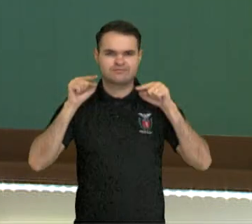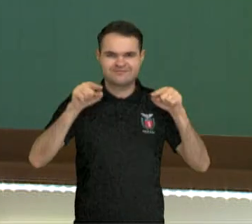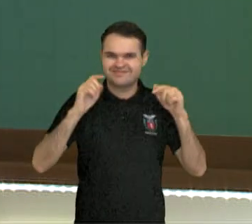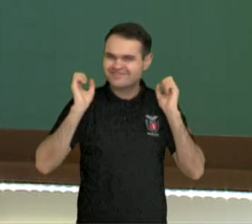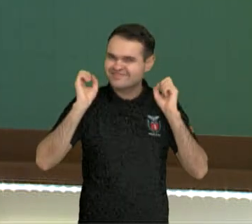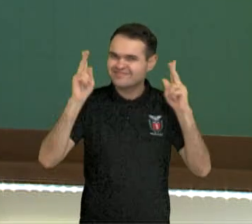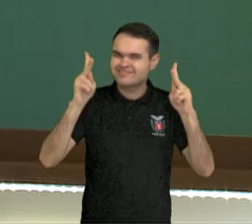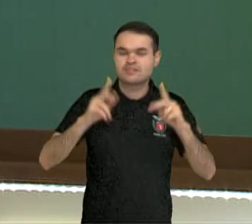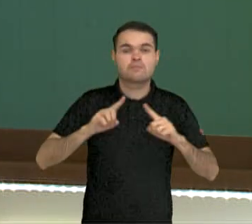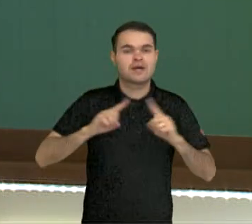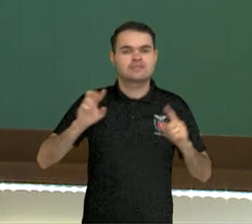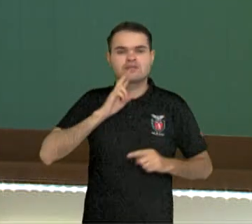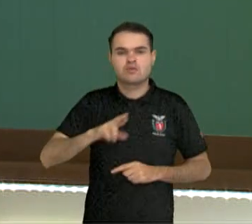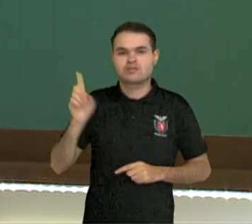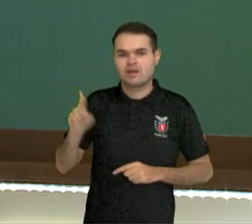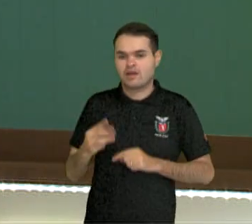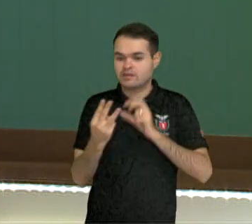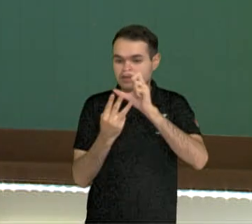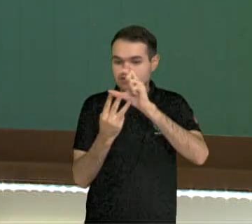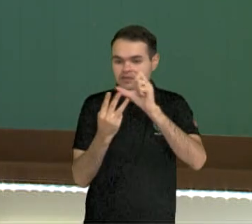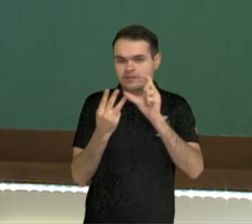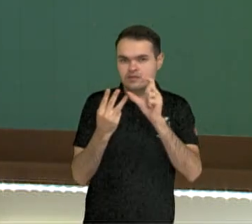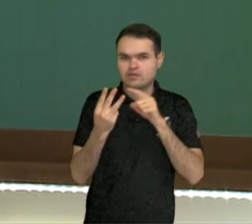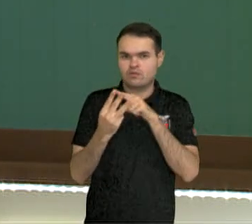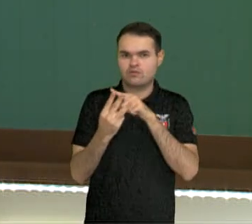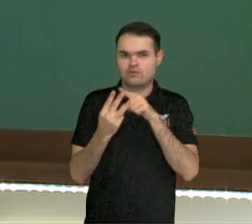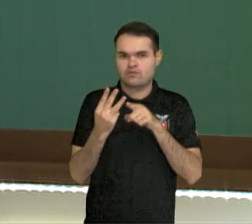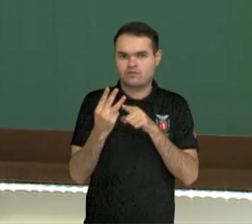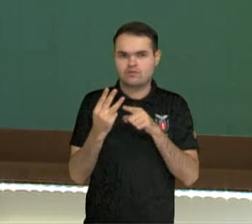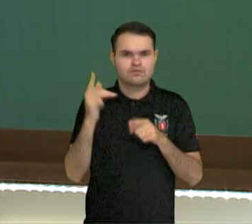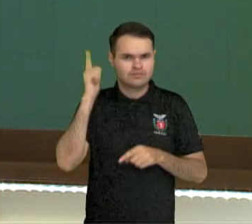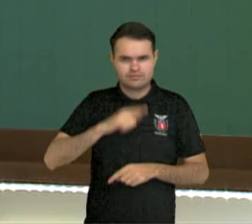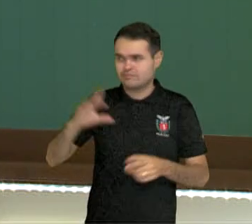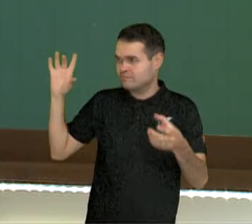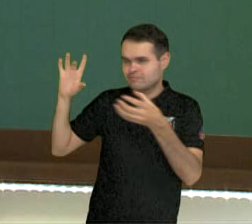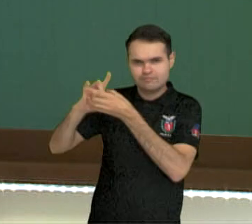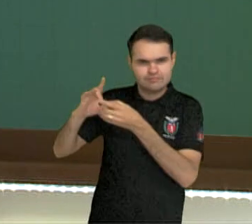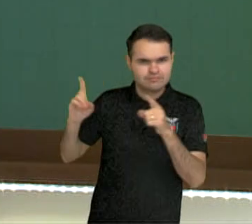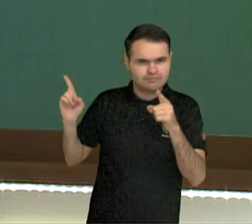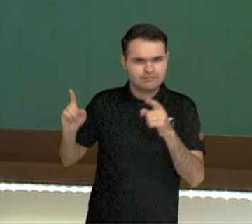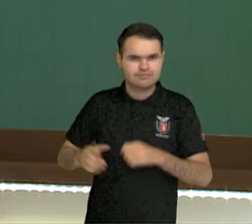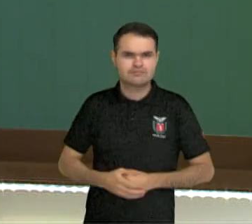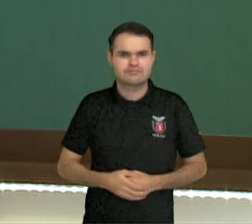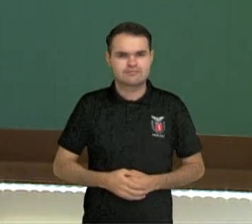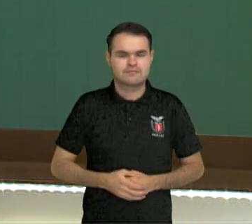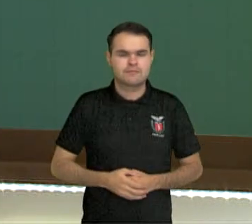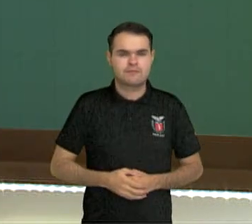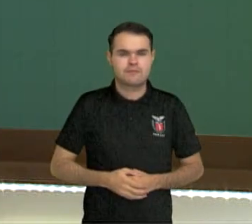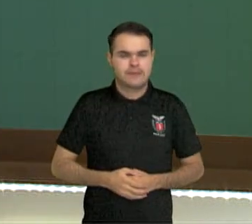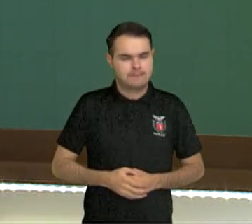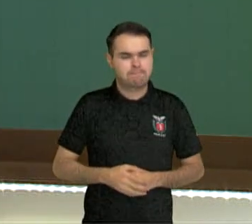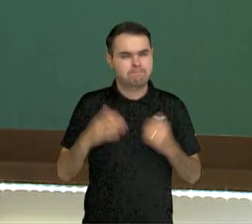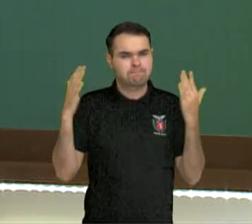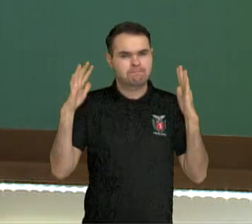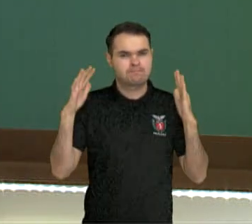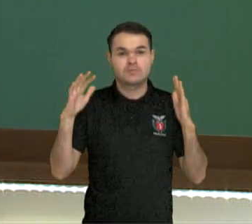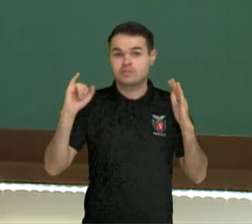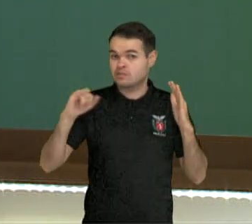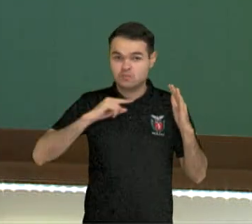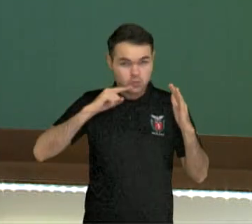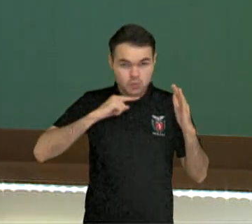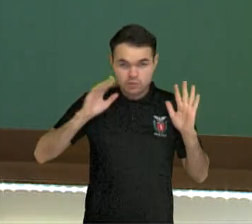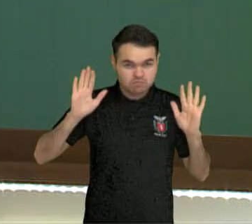Ok? Mas a resposta é esse, na forma de trinômio. Conseguiu acertar? Muito bem. Se você não